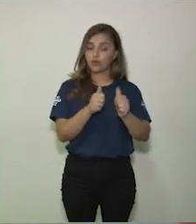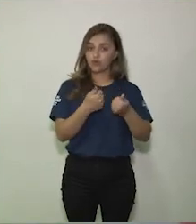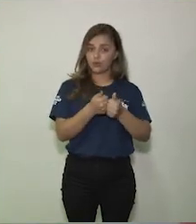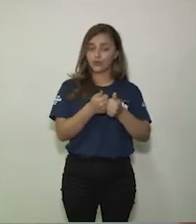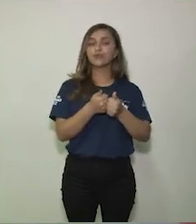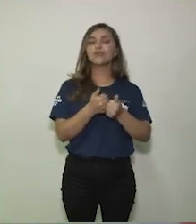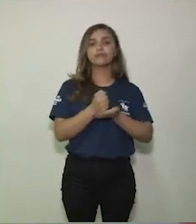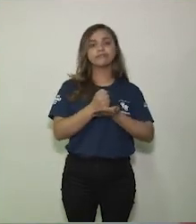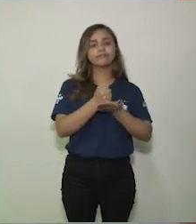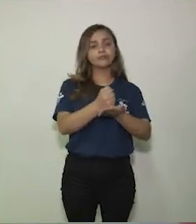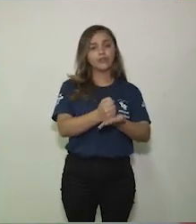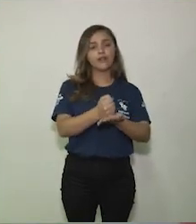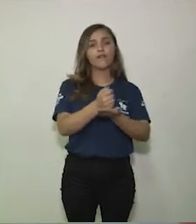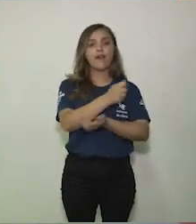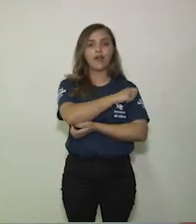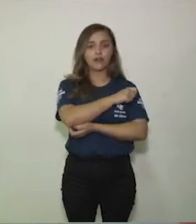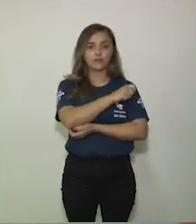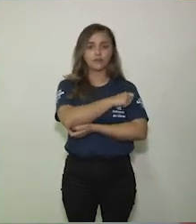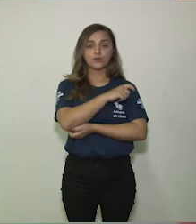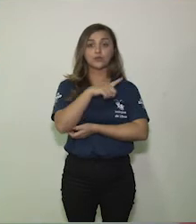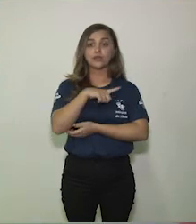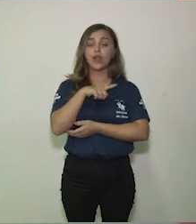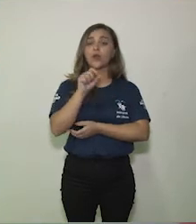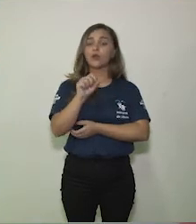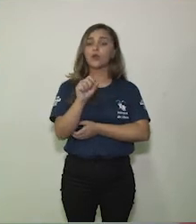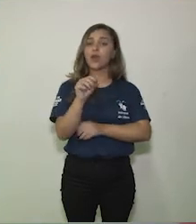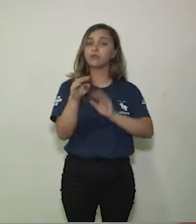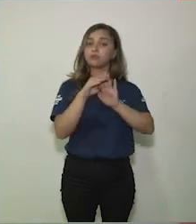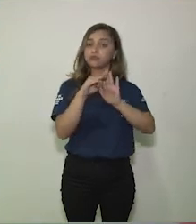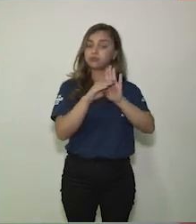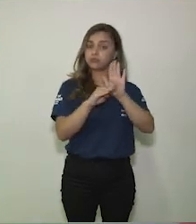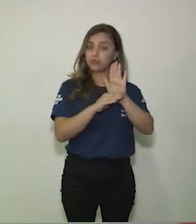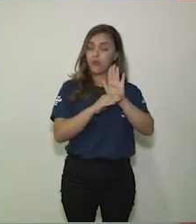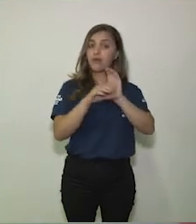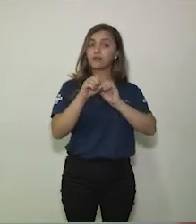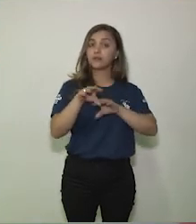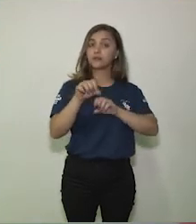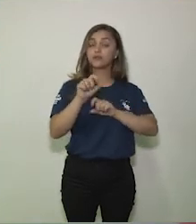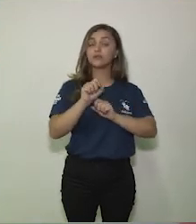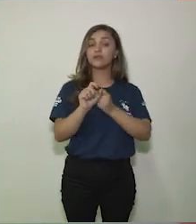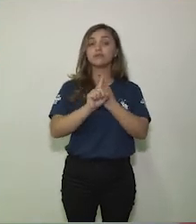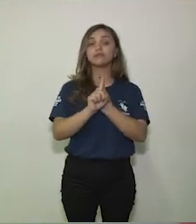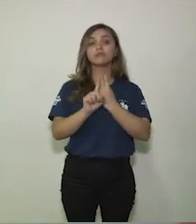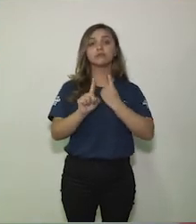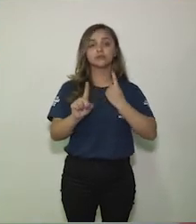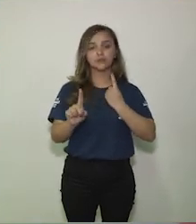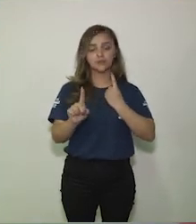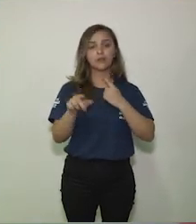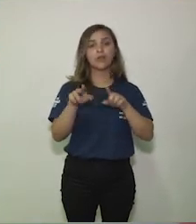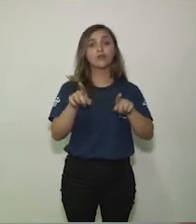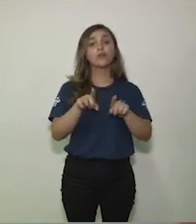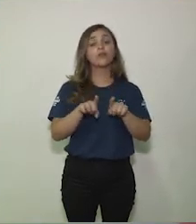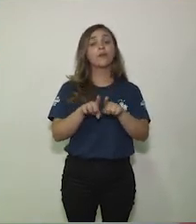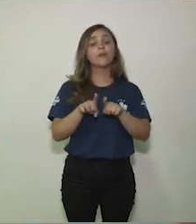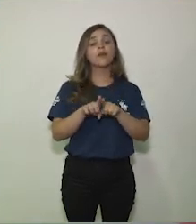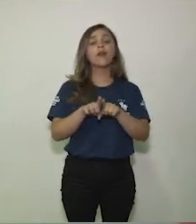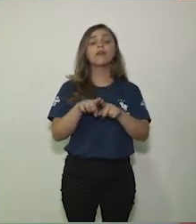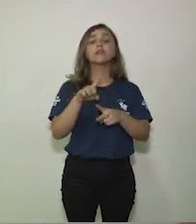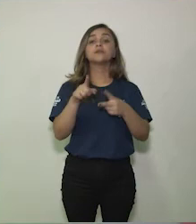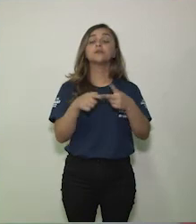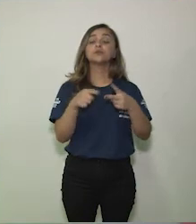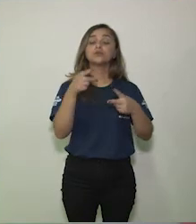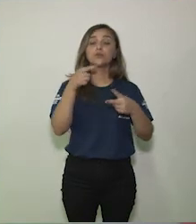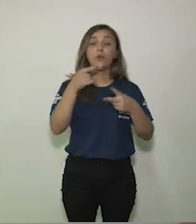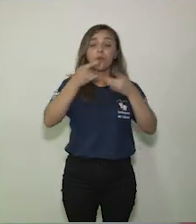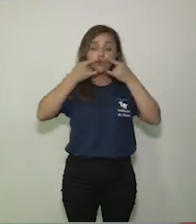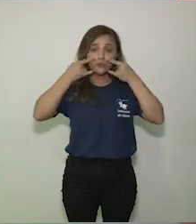basicamente incidente sobre o binômio distanciamento e uso de máscara. Então, essas são as duas principais